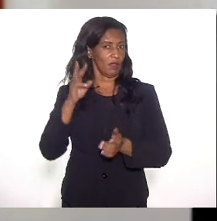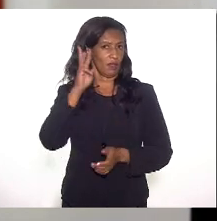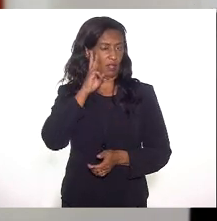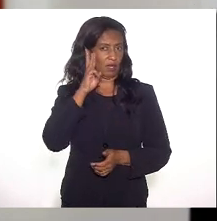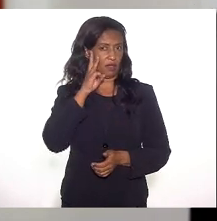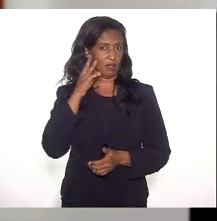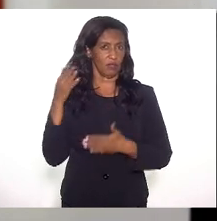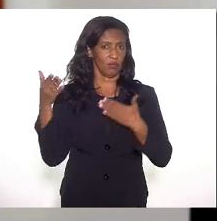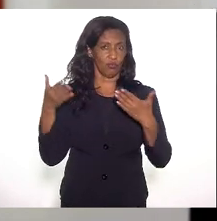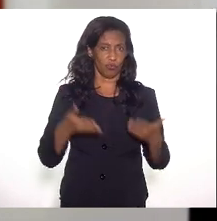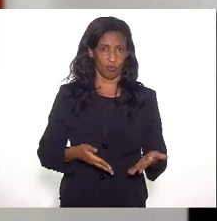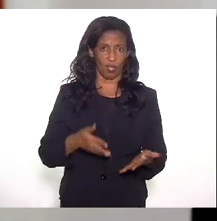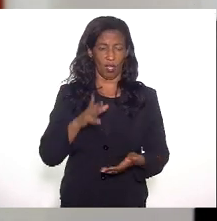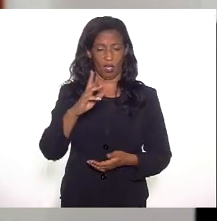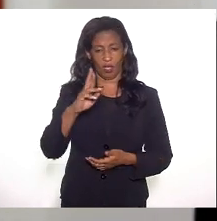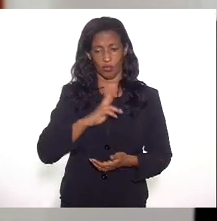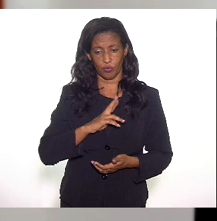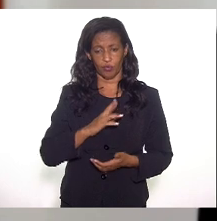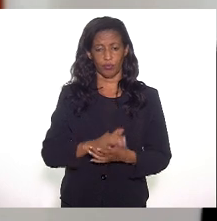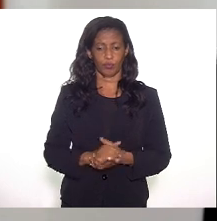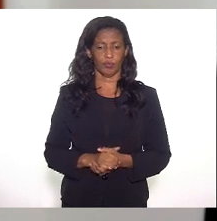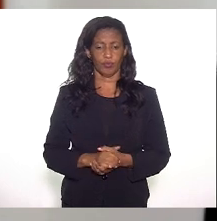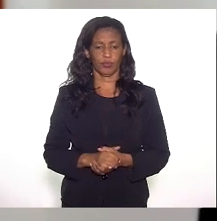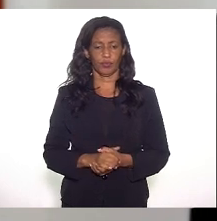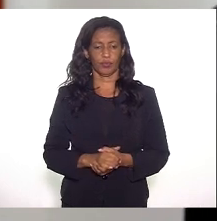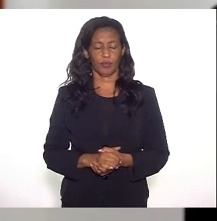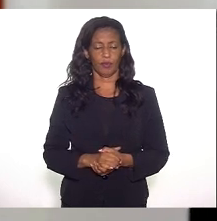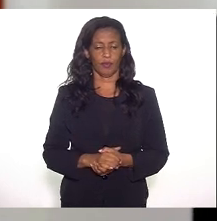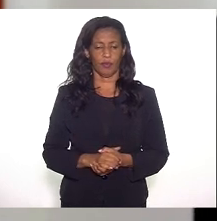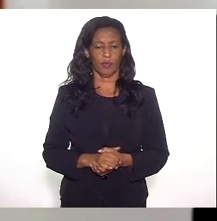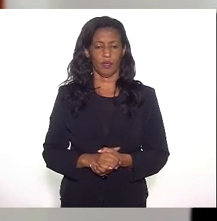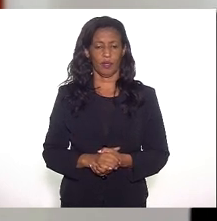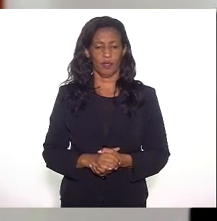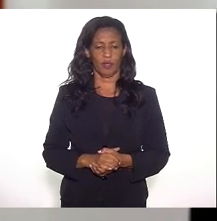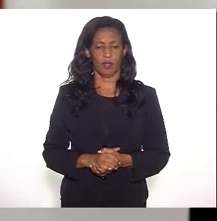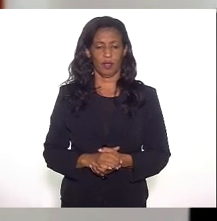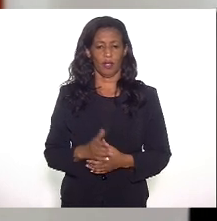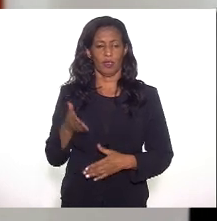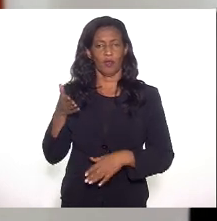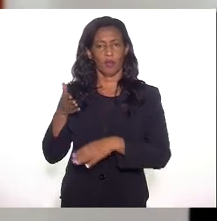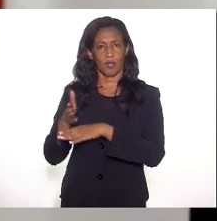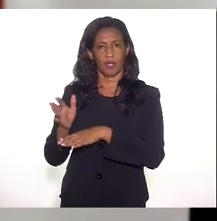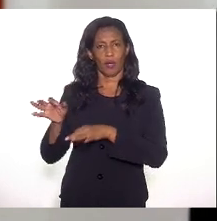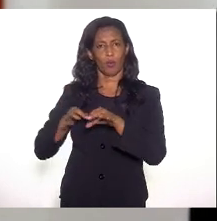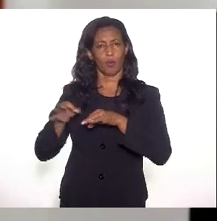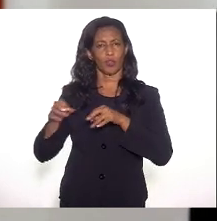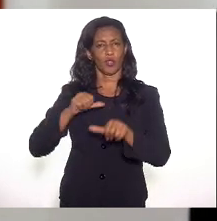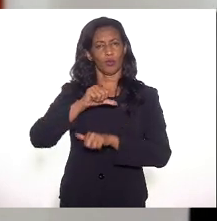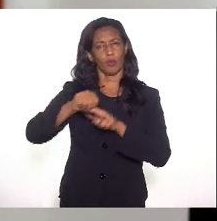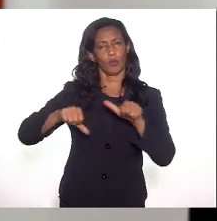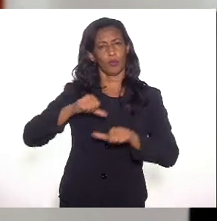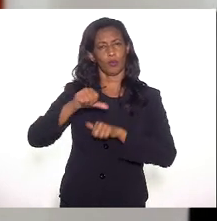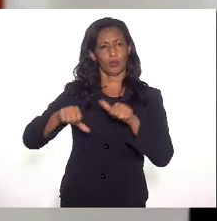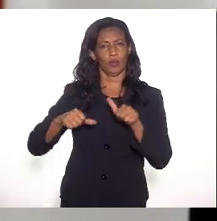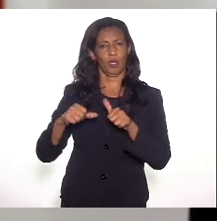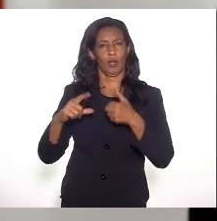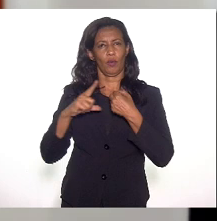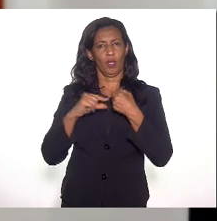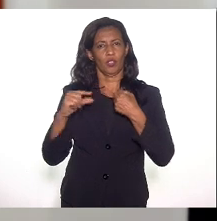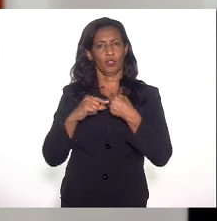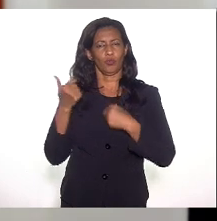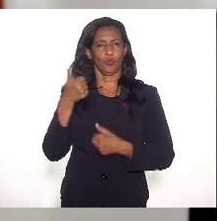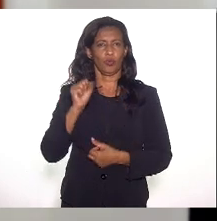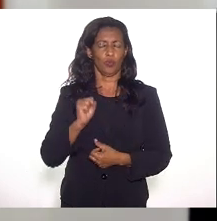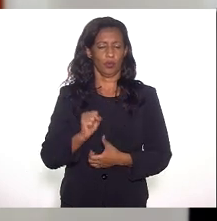chegarmos, não tivermos decisão liminar, nós vamos entrar com um projeto de lei para modificar o artigo